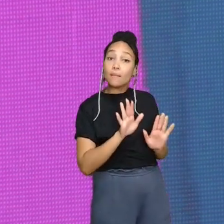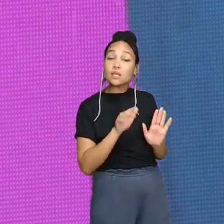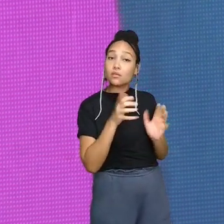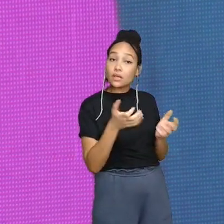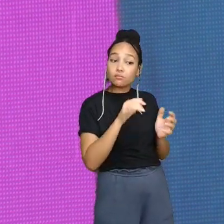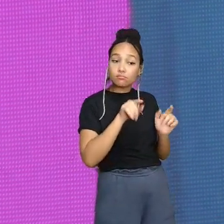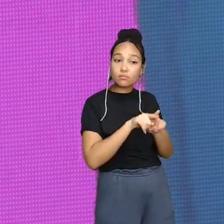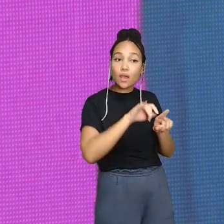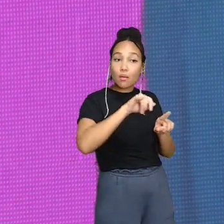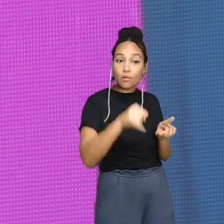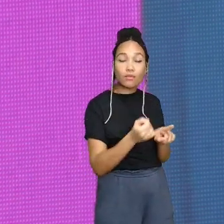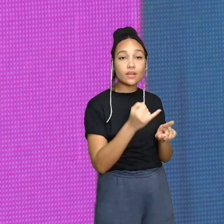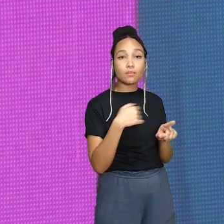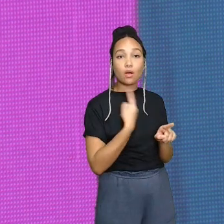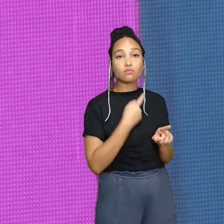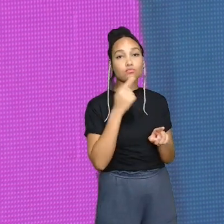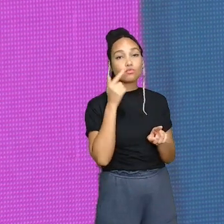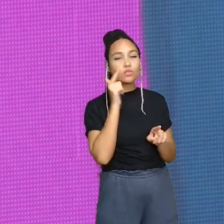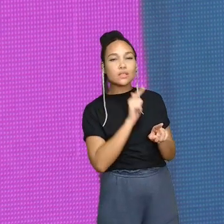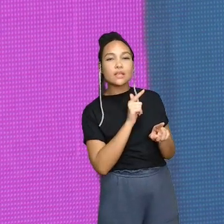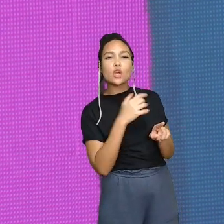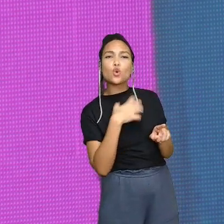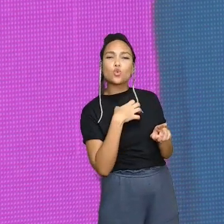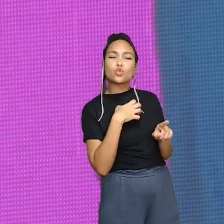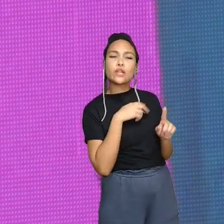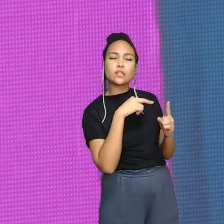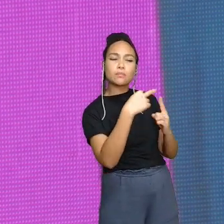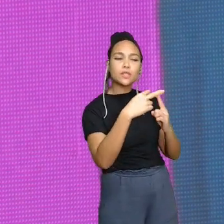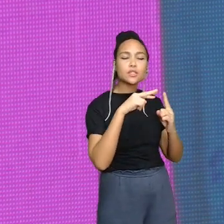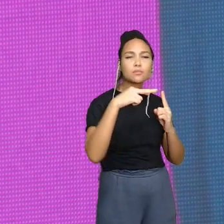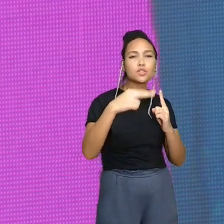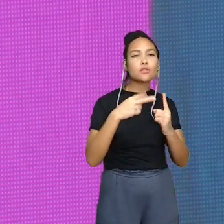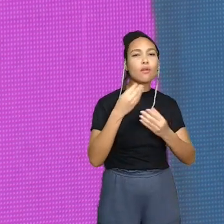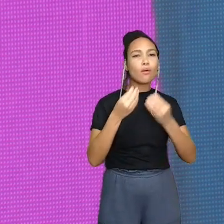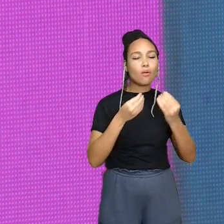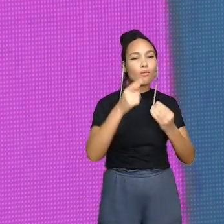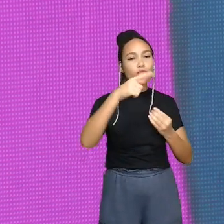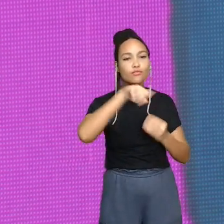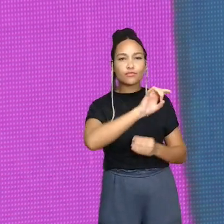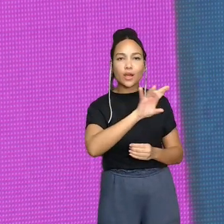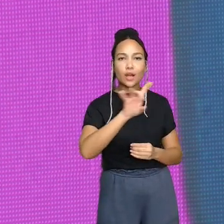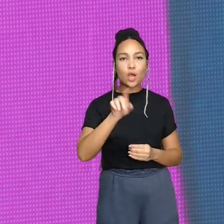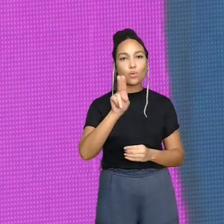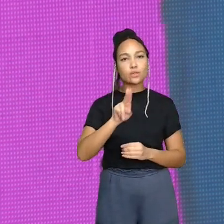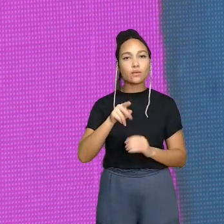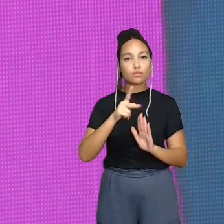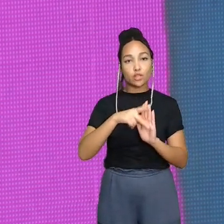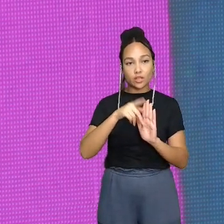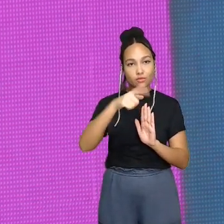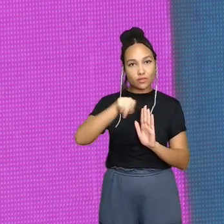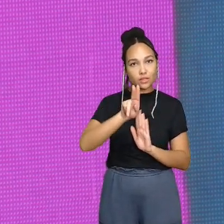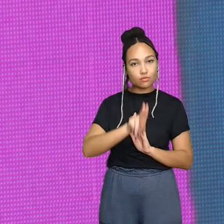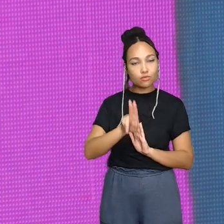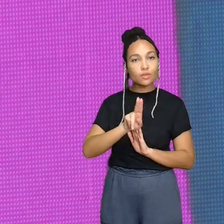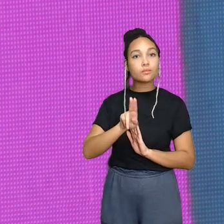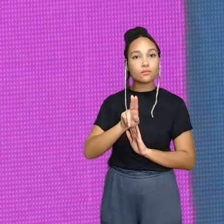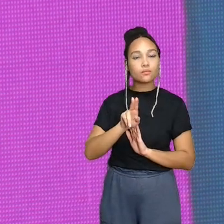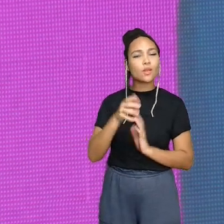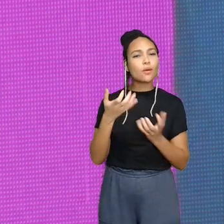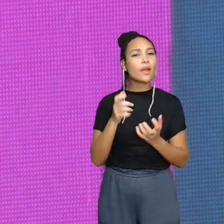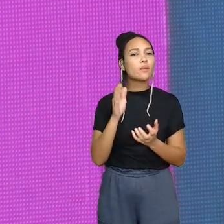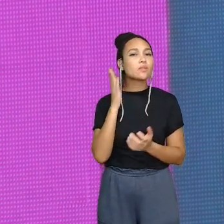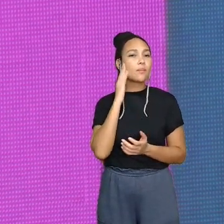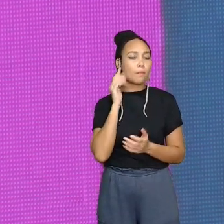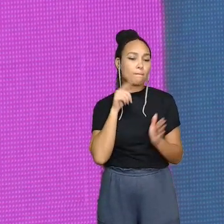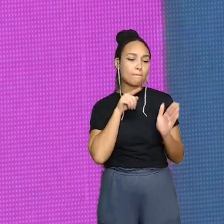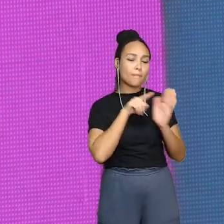que, para a gente olhar diferentes formas de olhar o impacto, né, a partir dos ativos que estão sendo trabalhados, eu queria trazer uma pergunta para